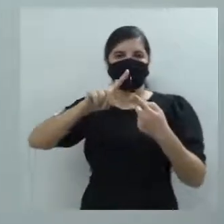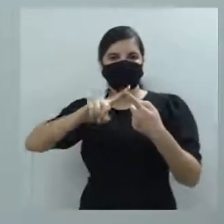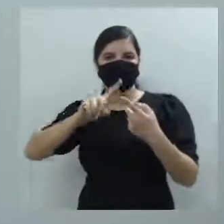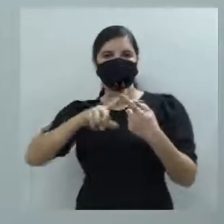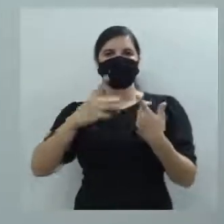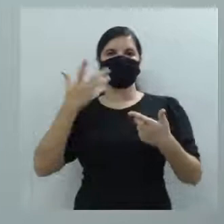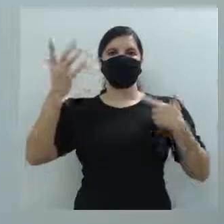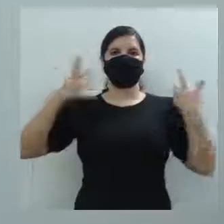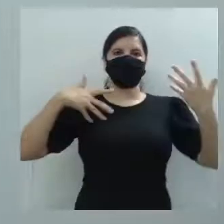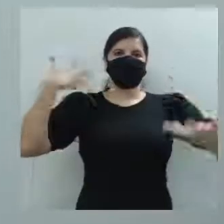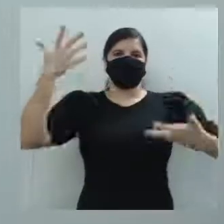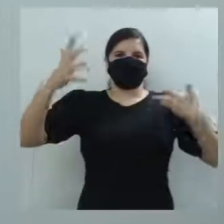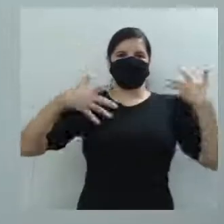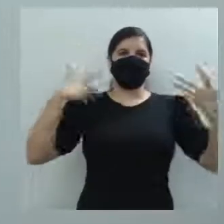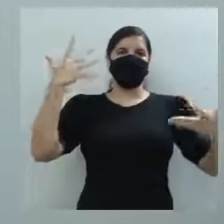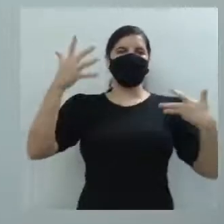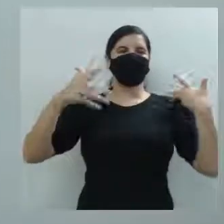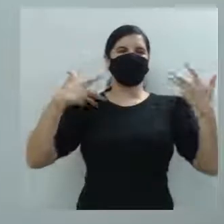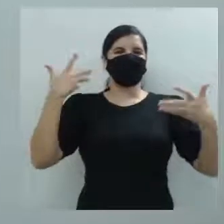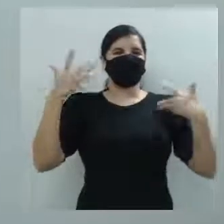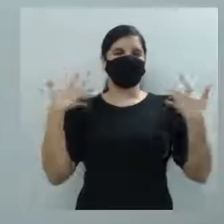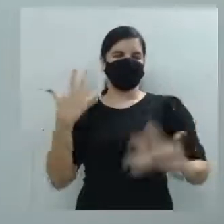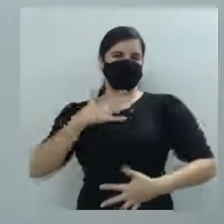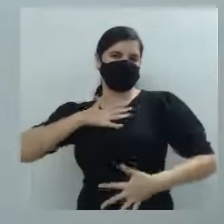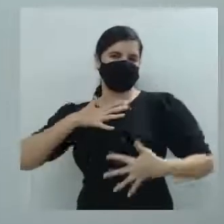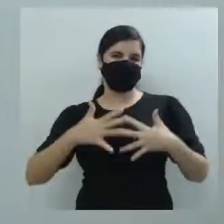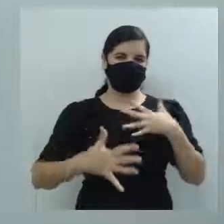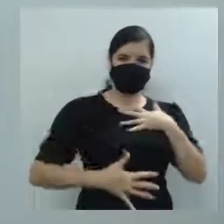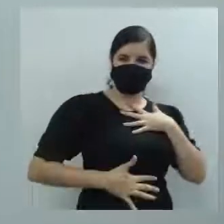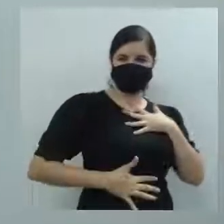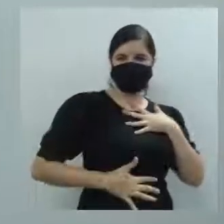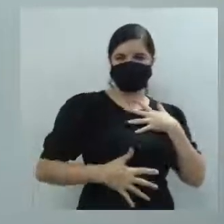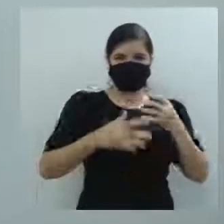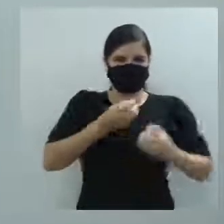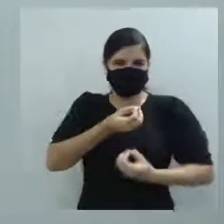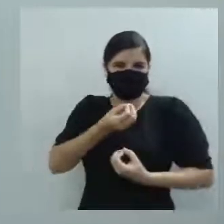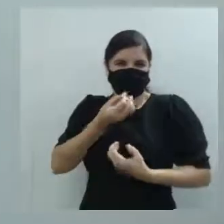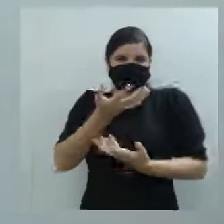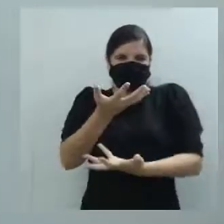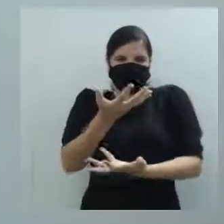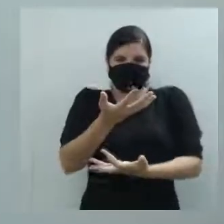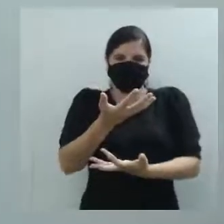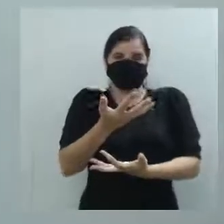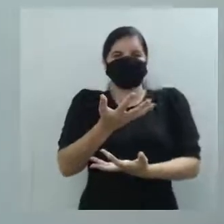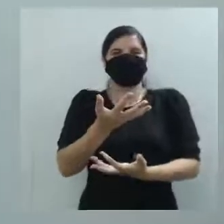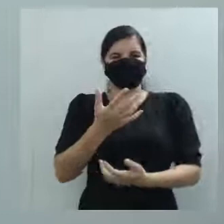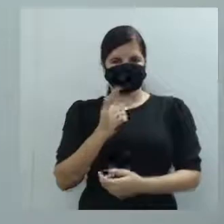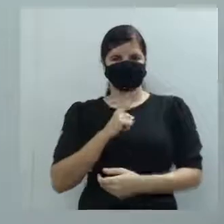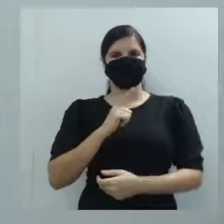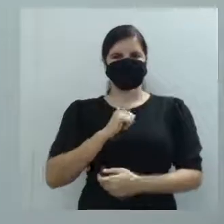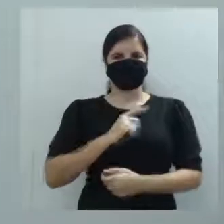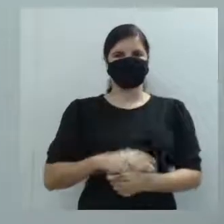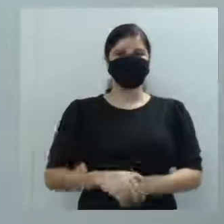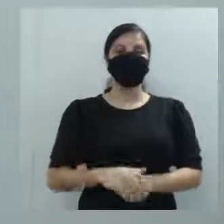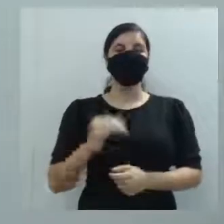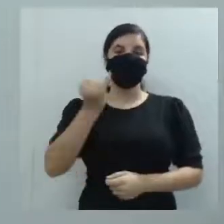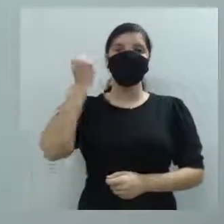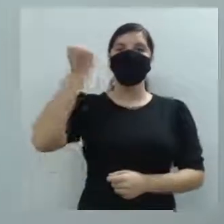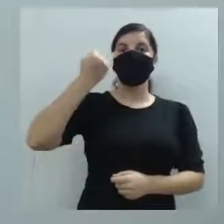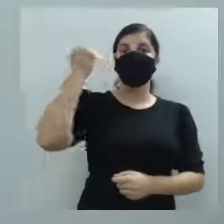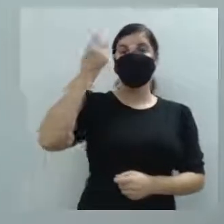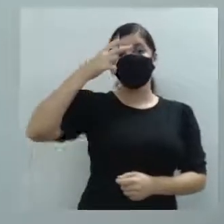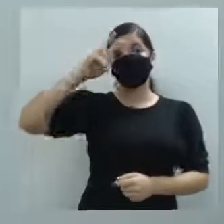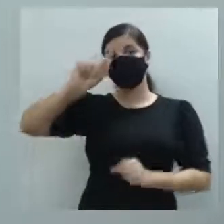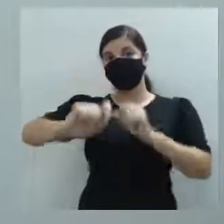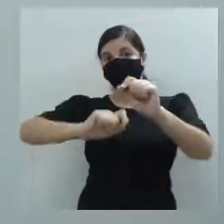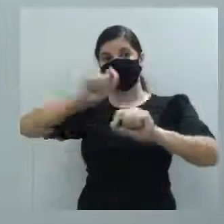temos a alegria e a cinésica do corpo. O corpo fala, o corpo transmite ideias. Mas é importante